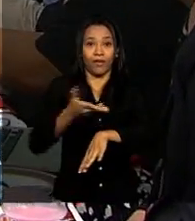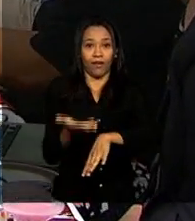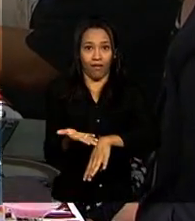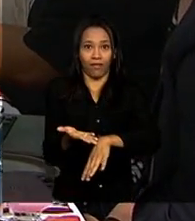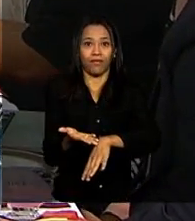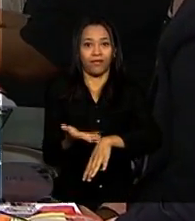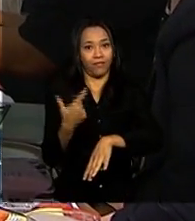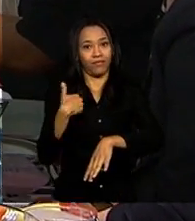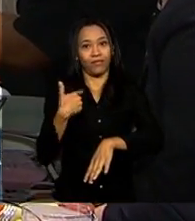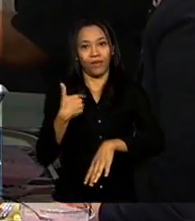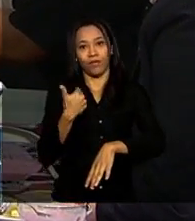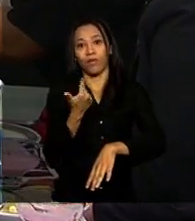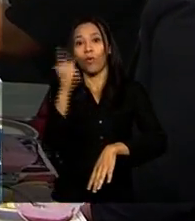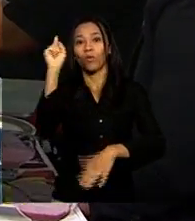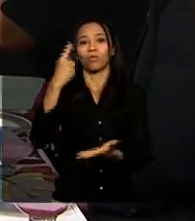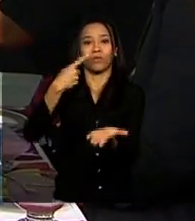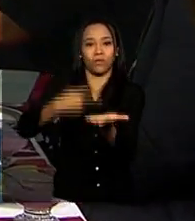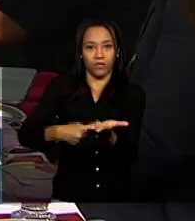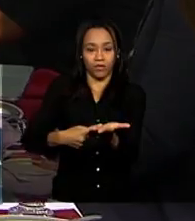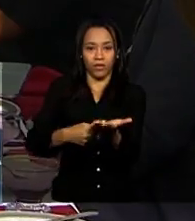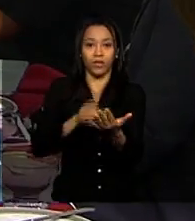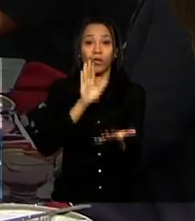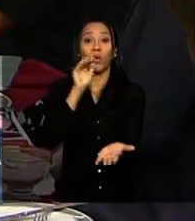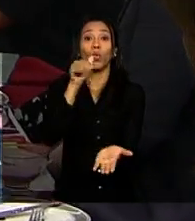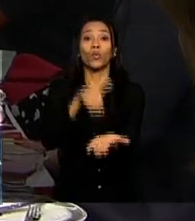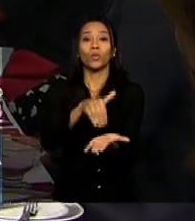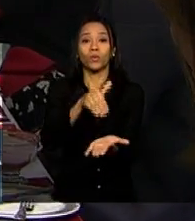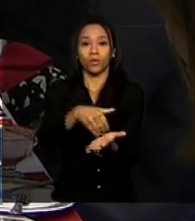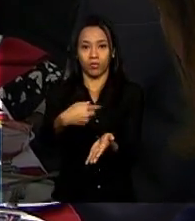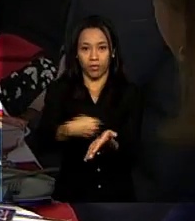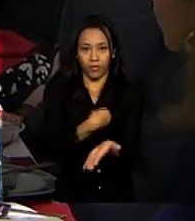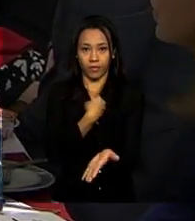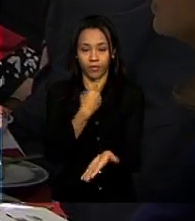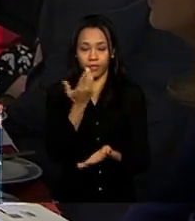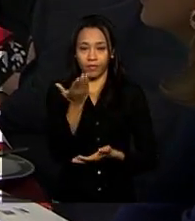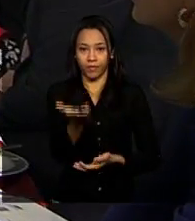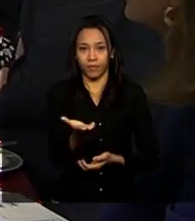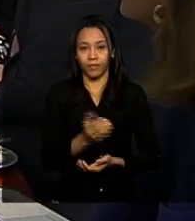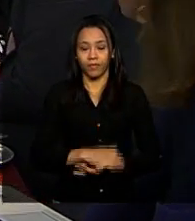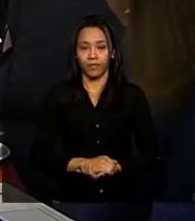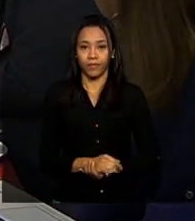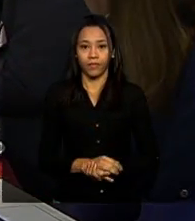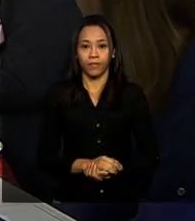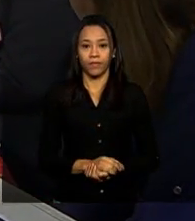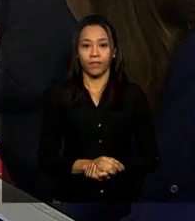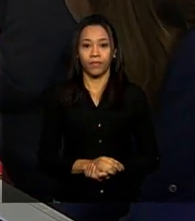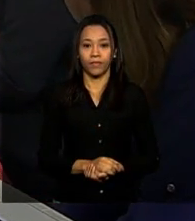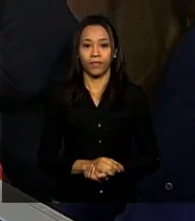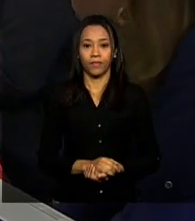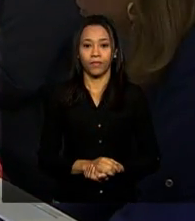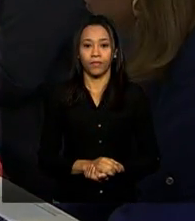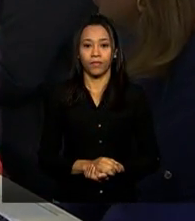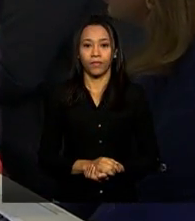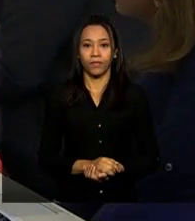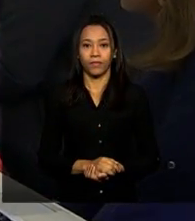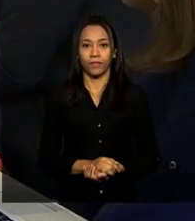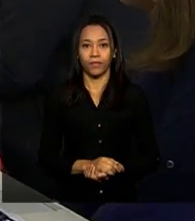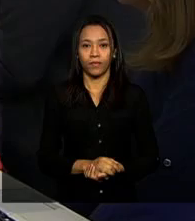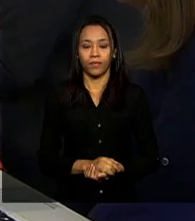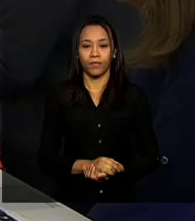com tá com uma agenda agora uma última pois não eu qu o seguinte o nordeste brasileiro